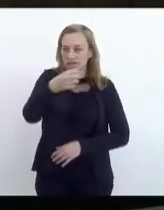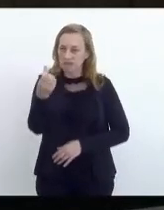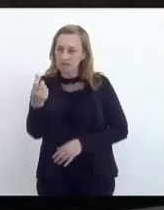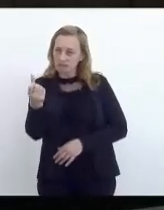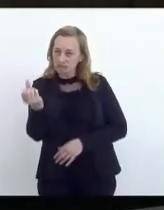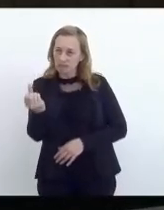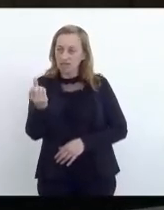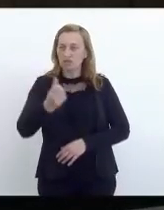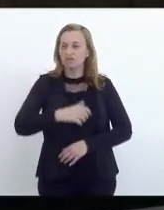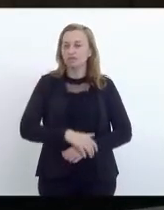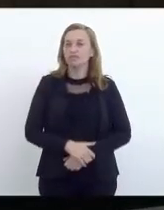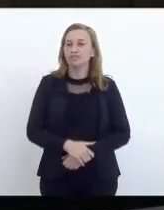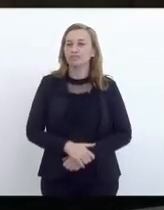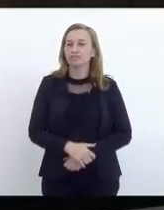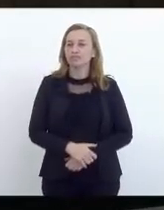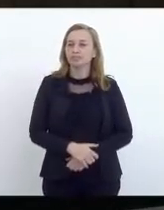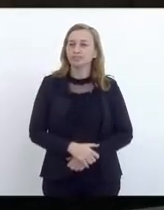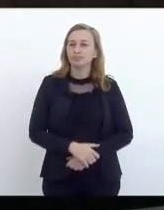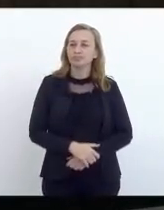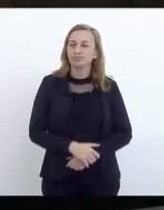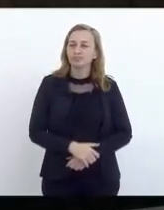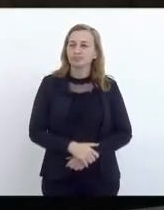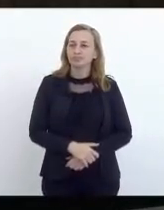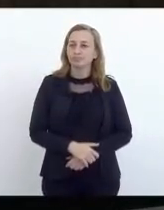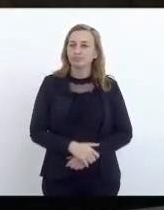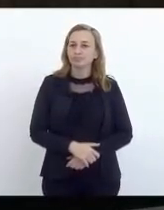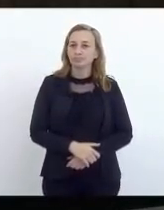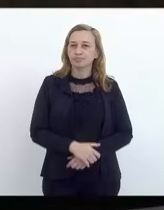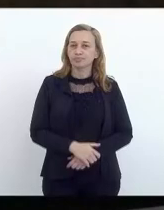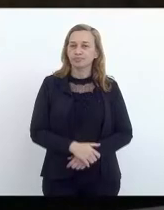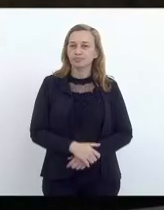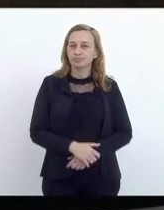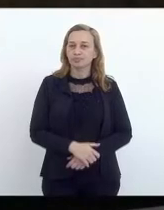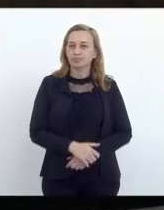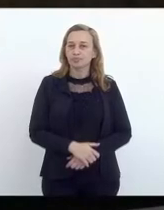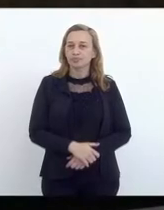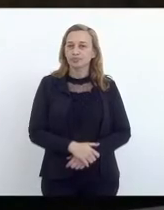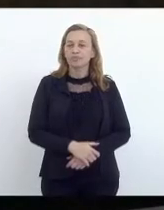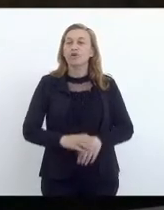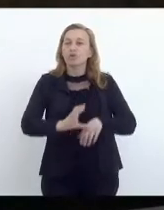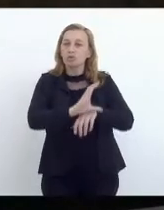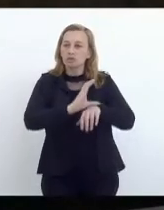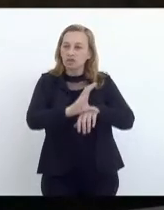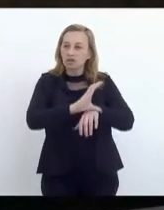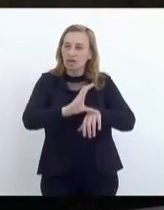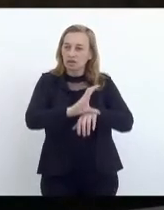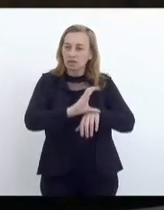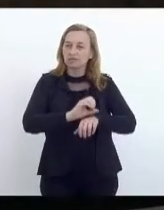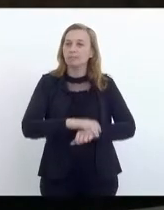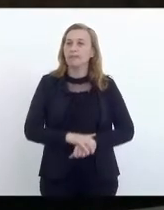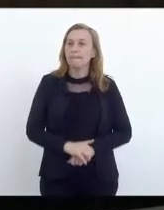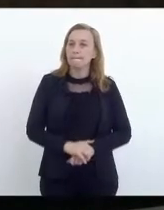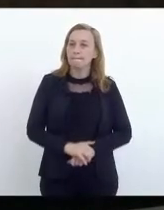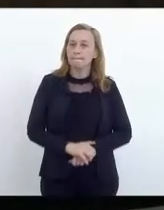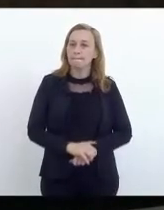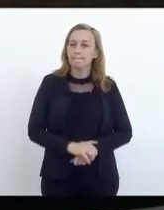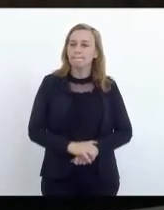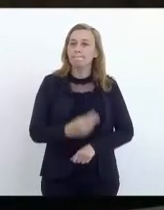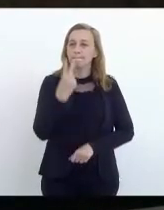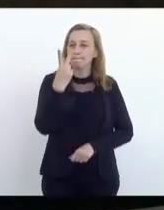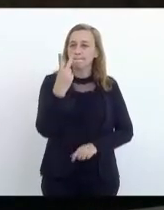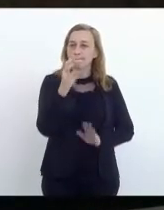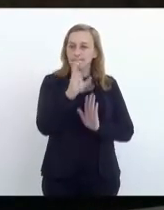11645 de 08. O parecer é pela constitucionalidade, com